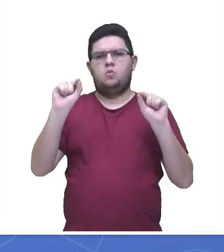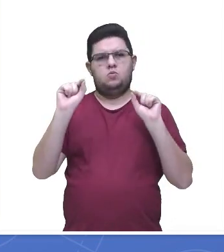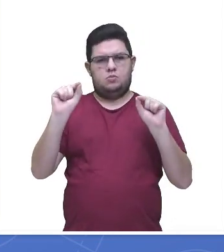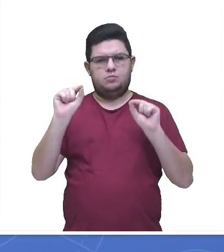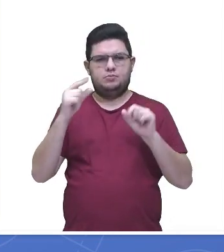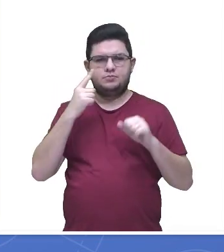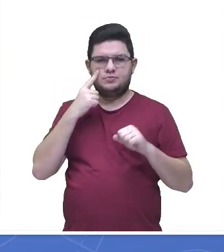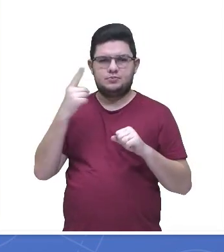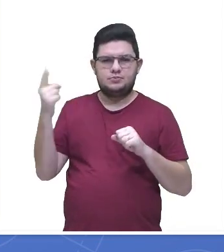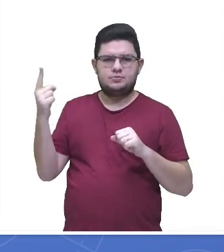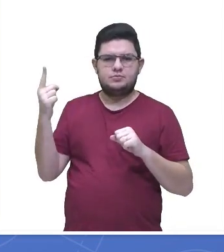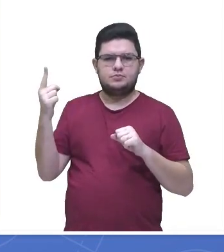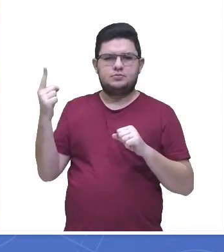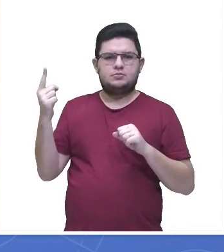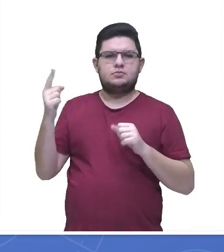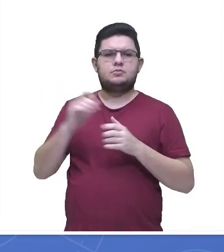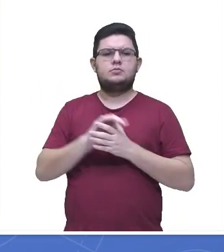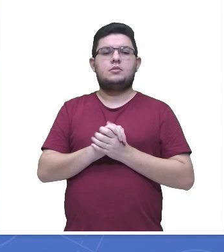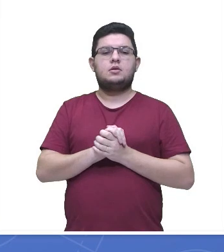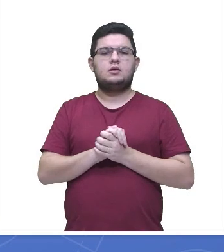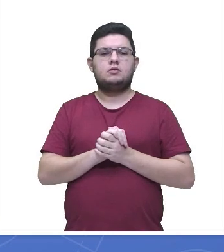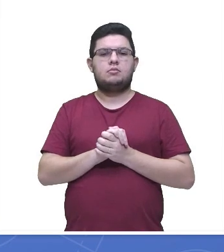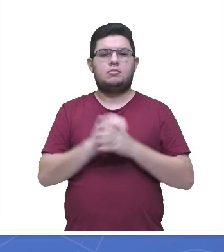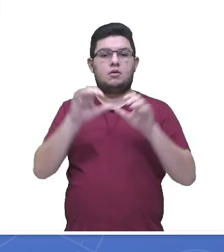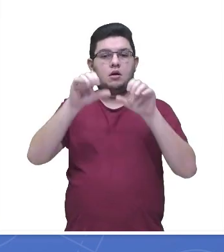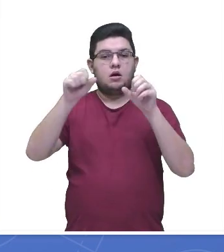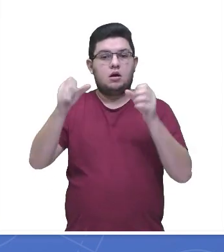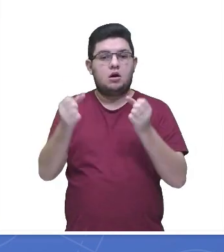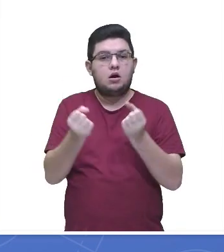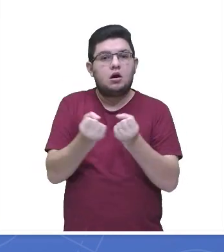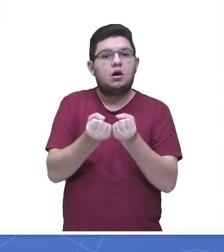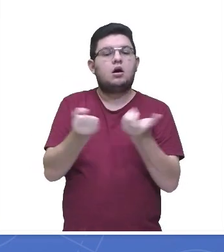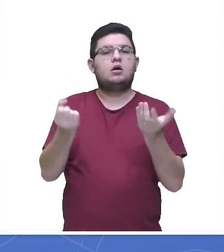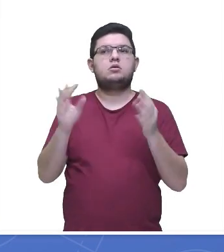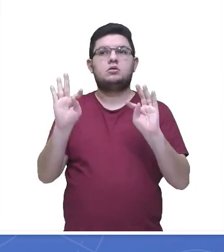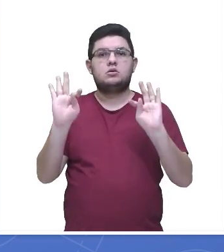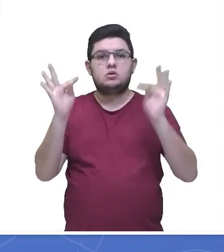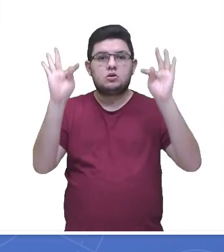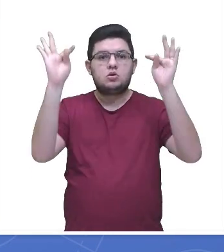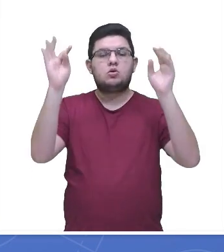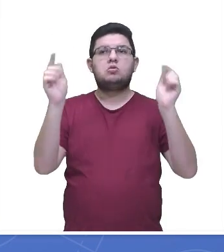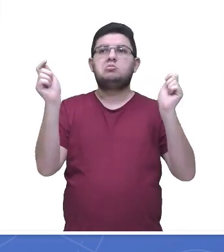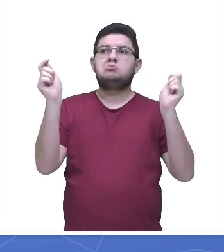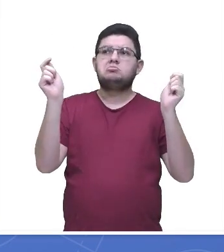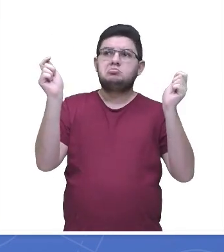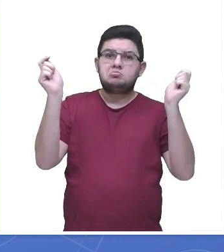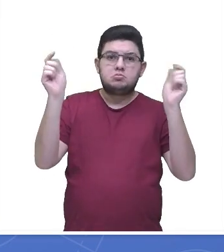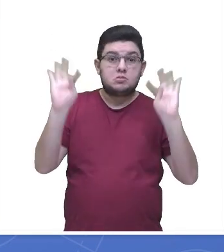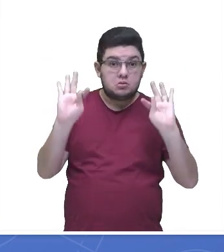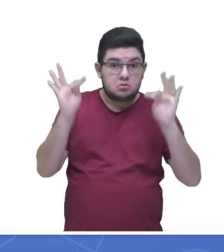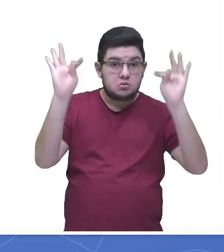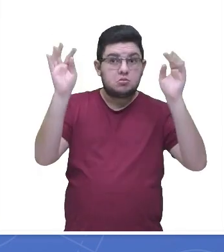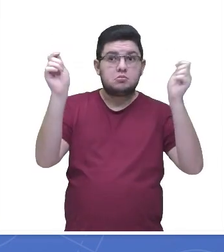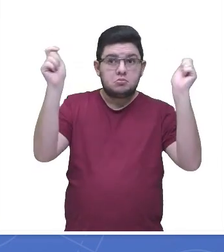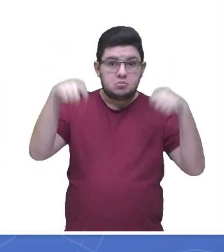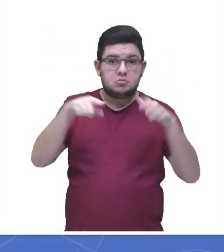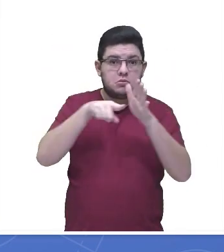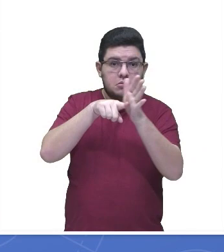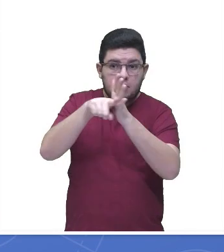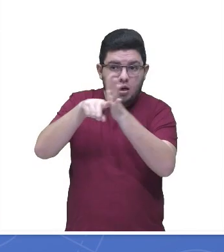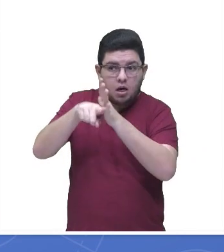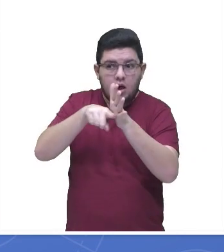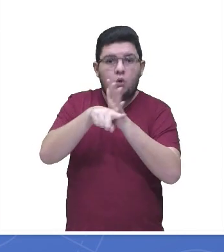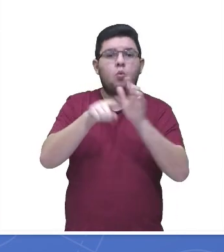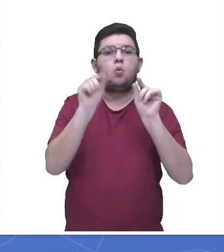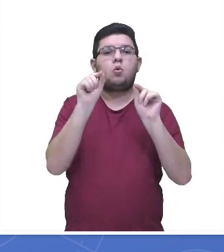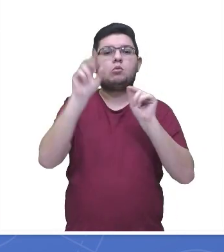é. A arte, a tecnologia nos leva nessa viagem imensa na história da arte. E nós vamos